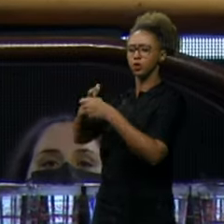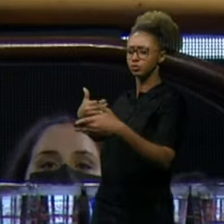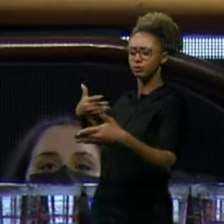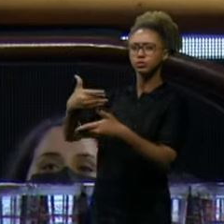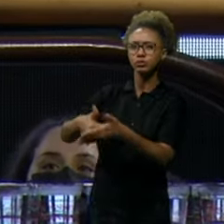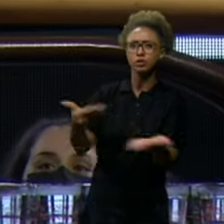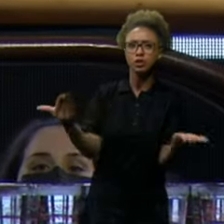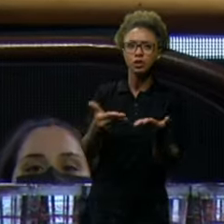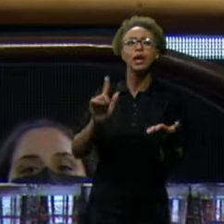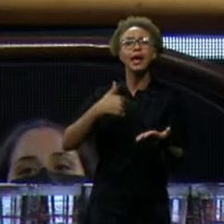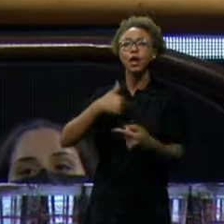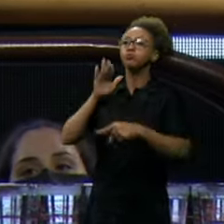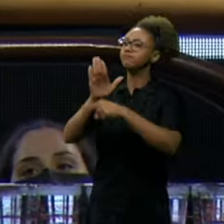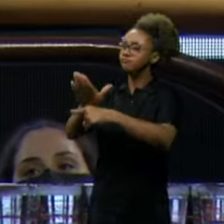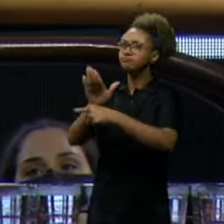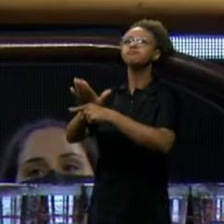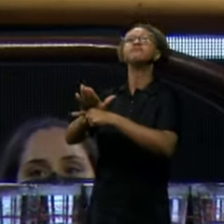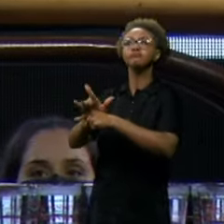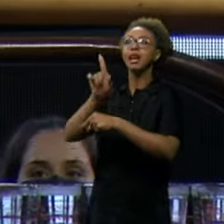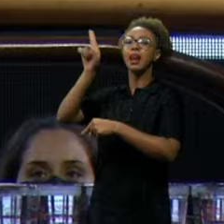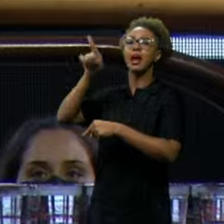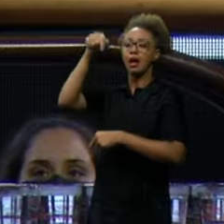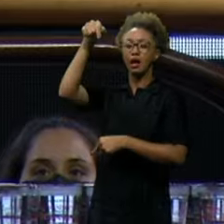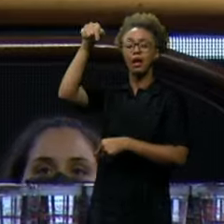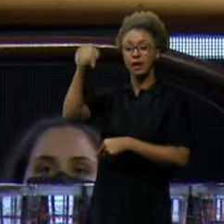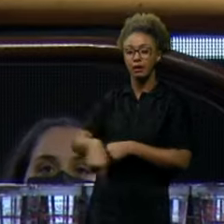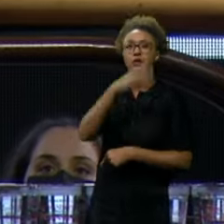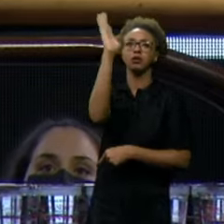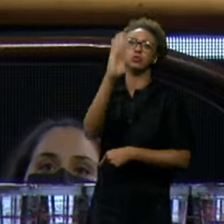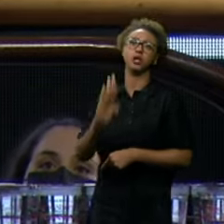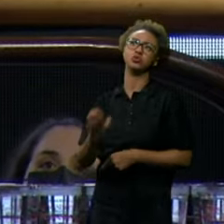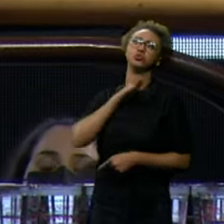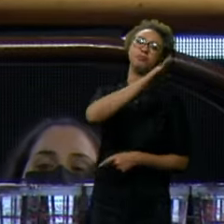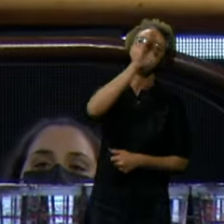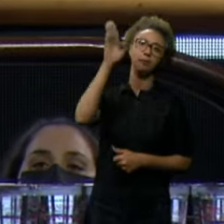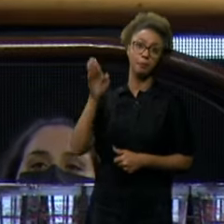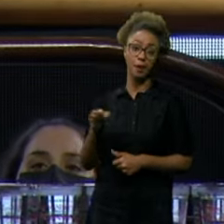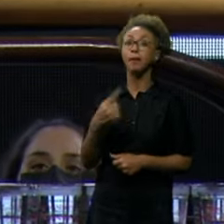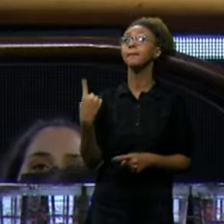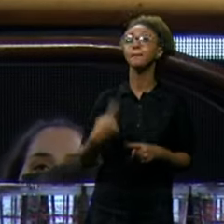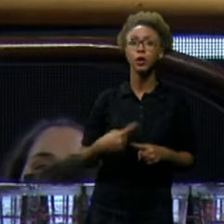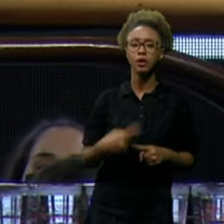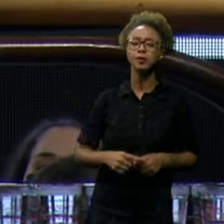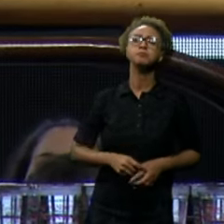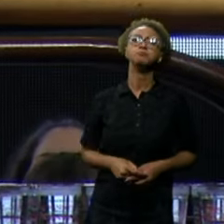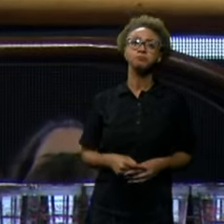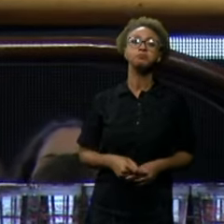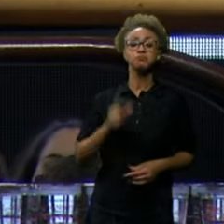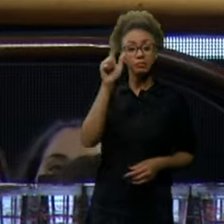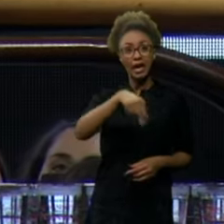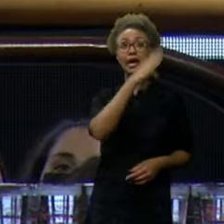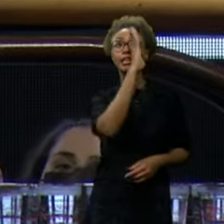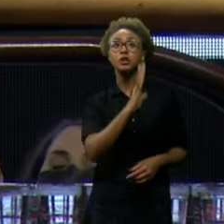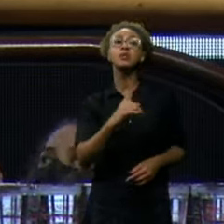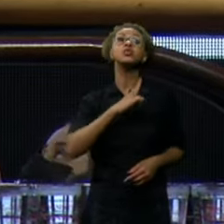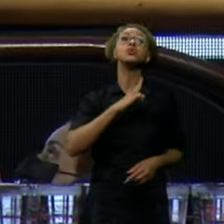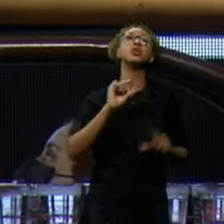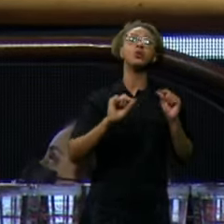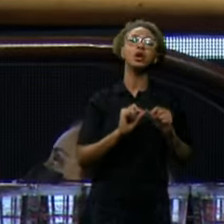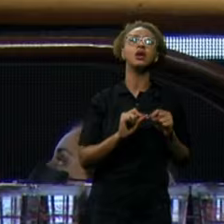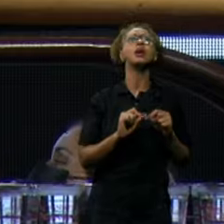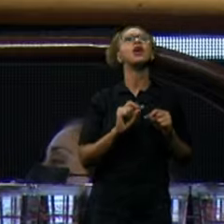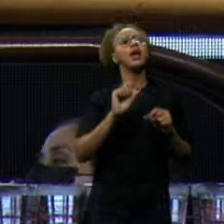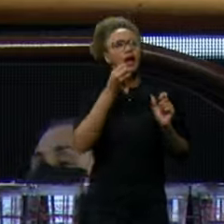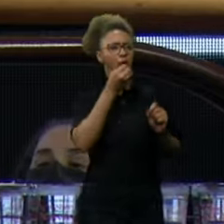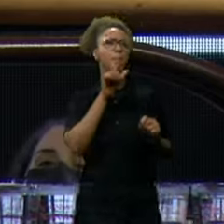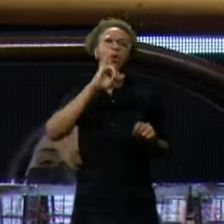eu tenho contribuído ativamente no território nacional é porque existem coisas no Brasil que cabe